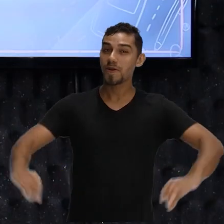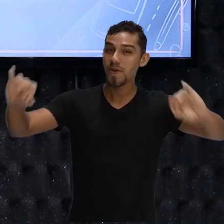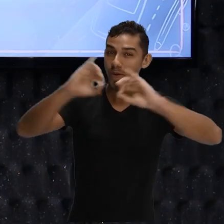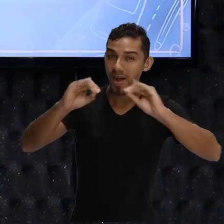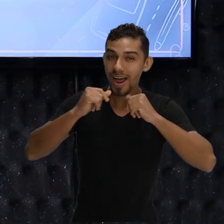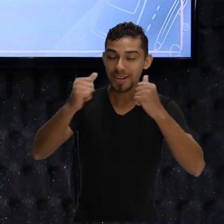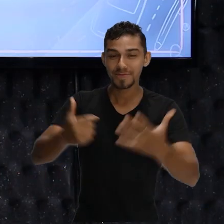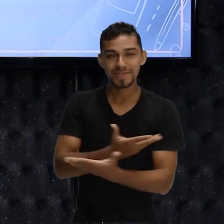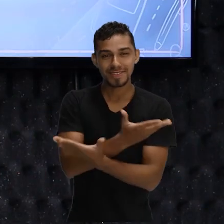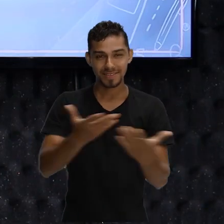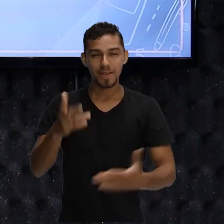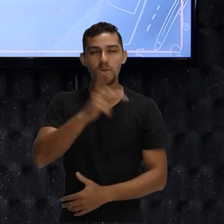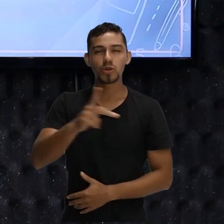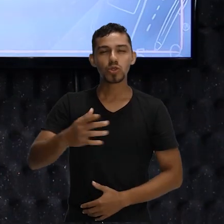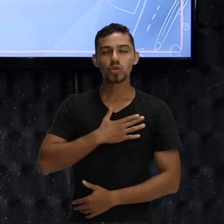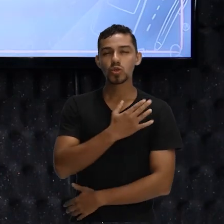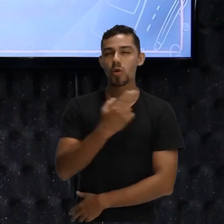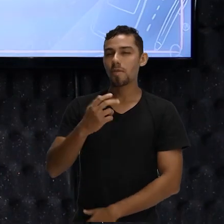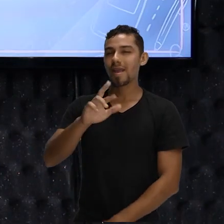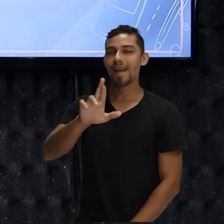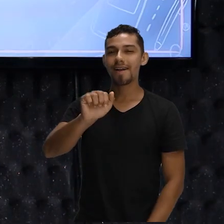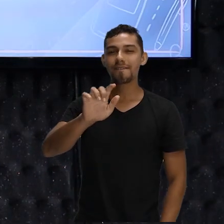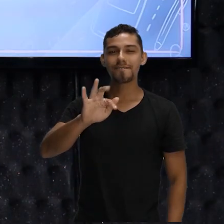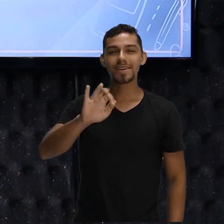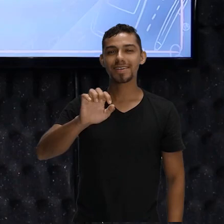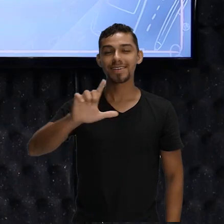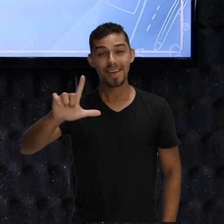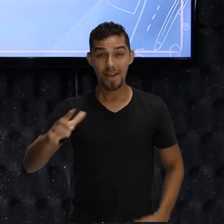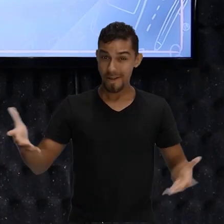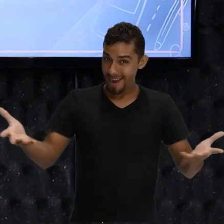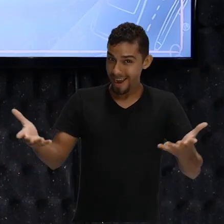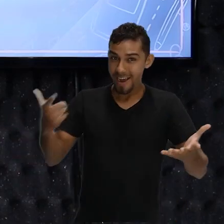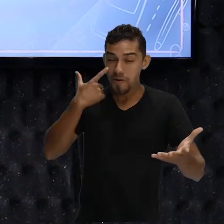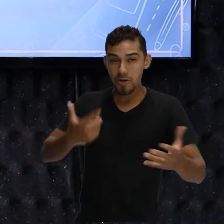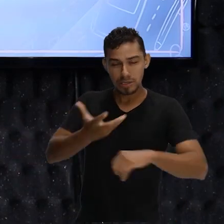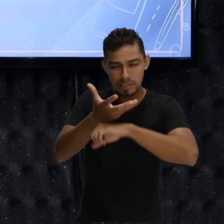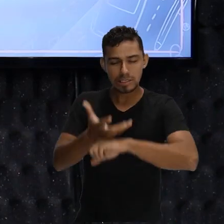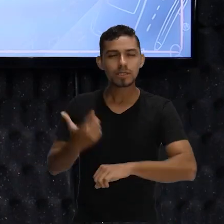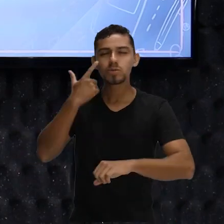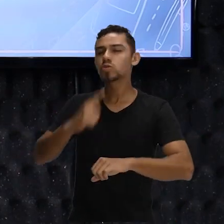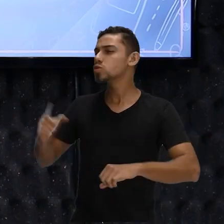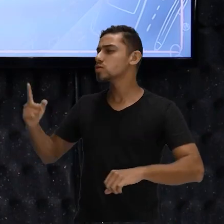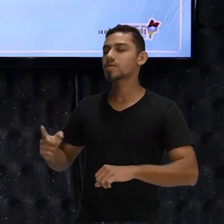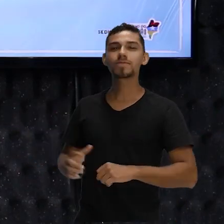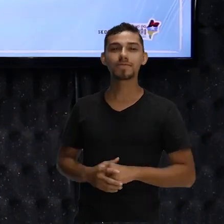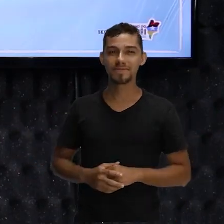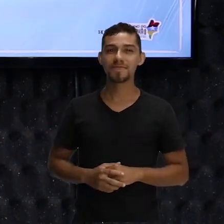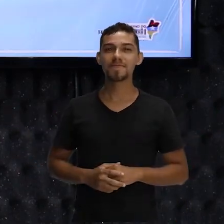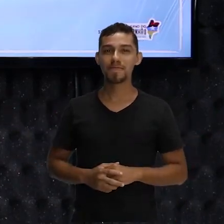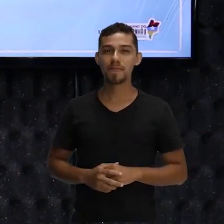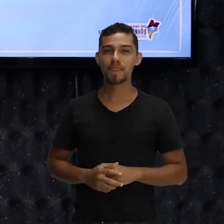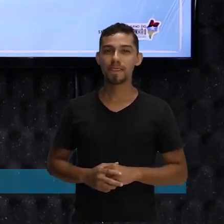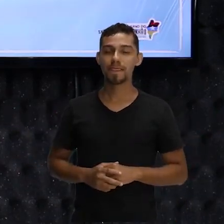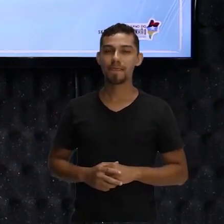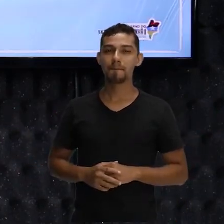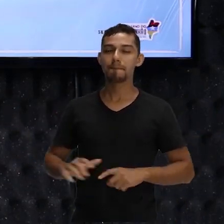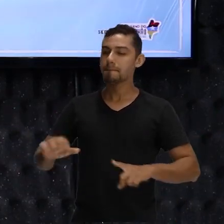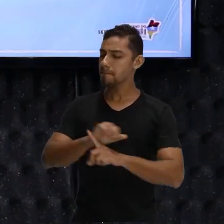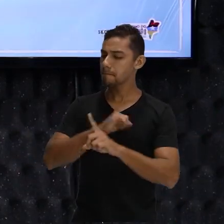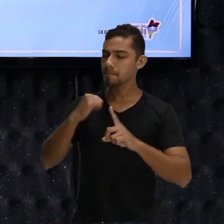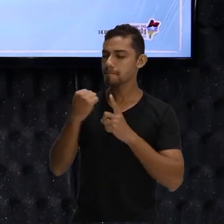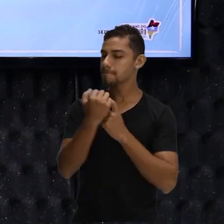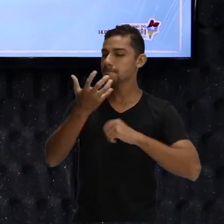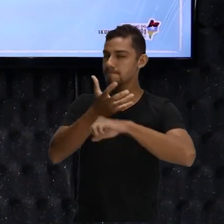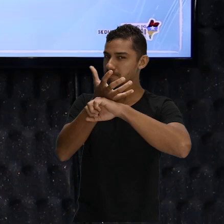Fala galera, tudo bem? Professor Rafael Carlos de Sociologia na área. E hoje a gente vai falar, sabe sobre o quê? Sobre